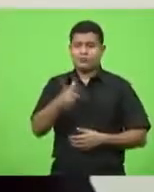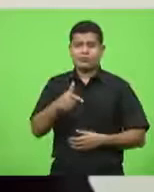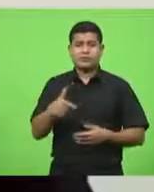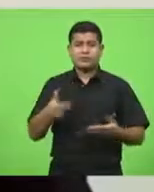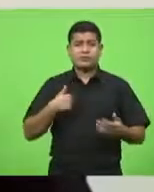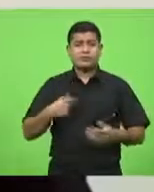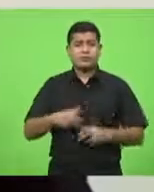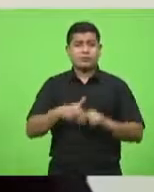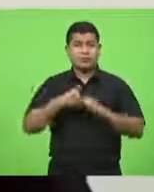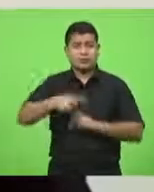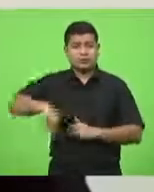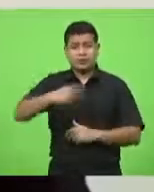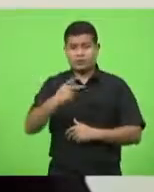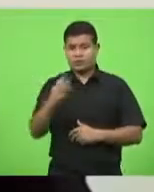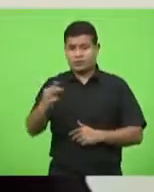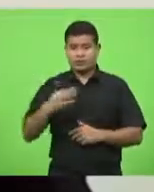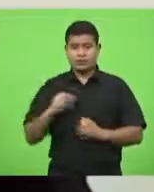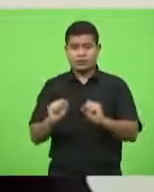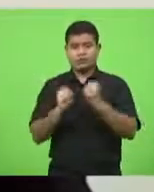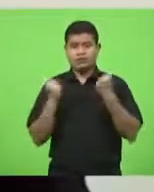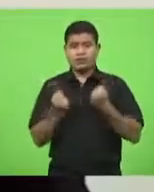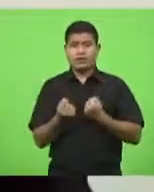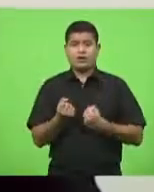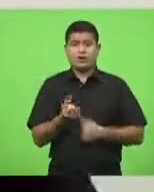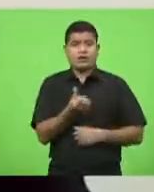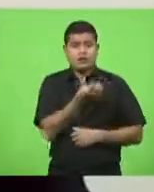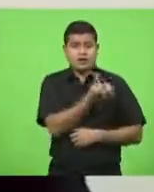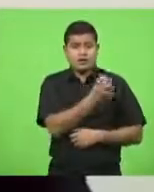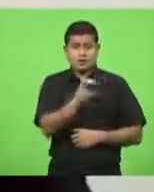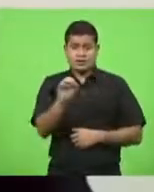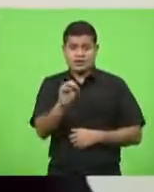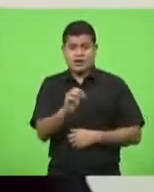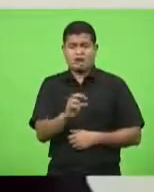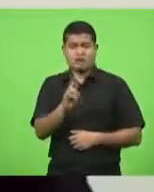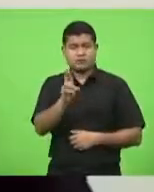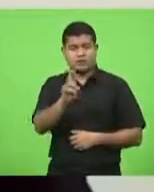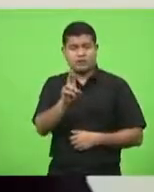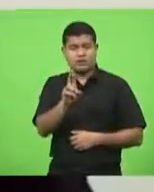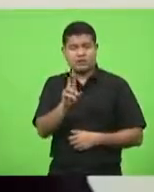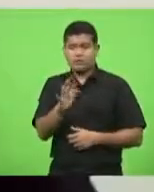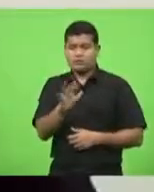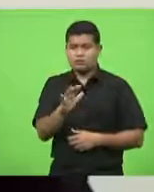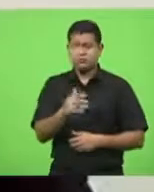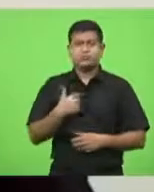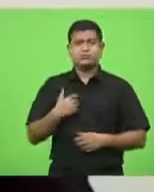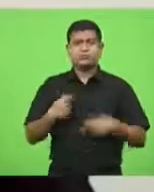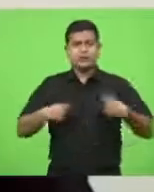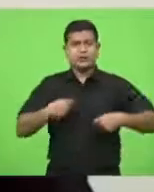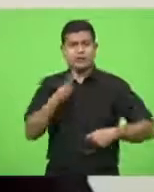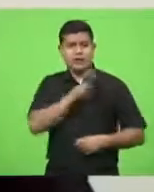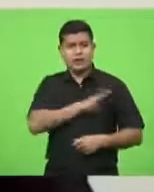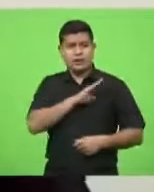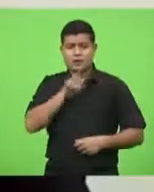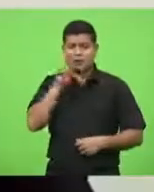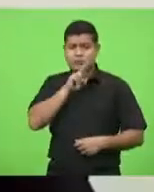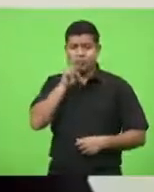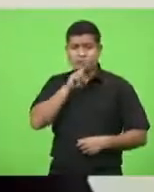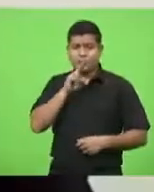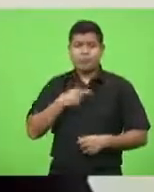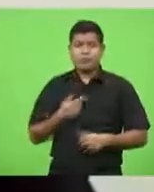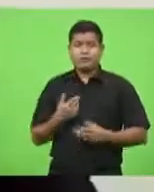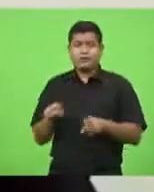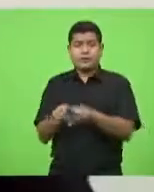defendemos auxílio emergencial digno de ao menos R$ 600. Auxílio para micro e